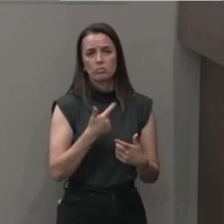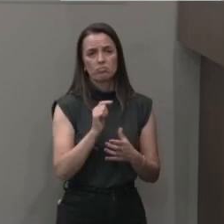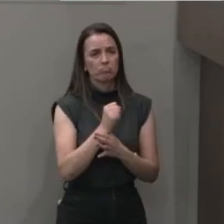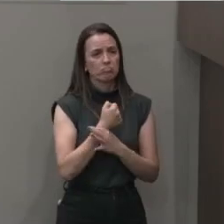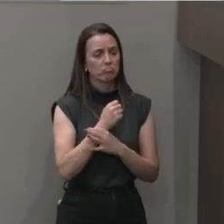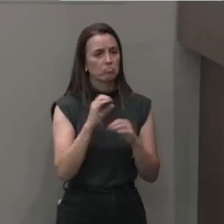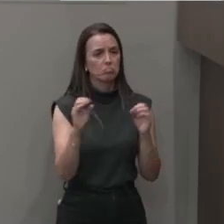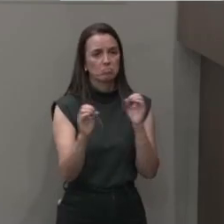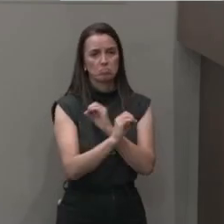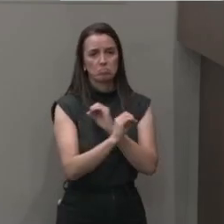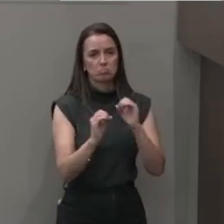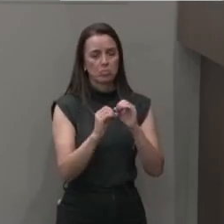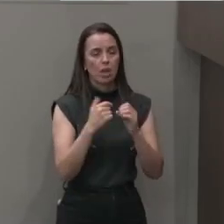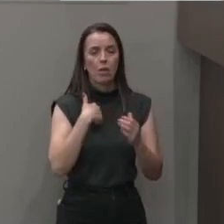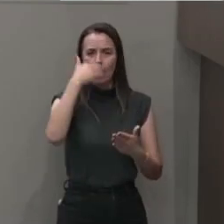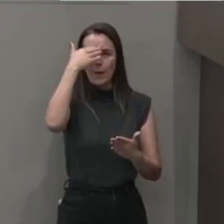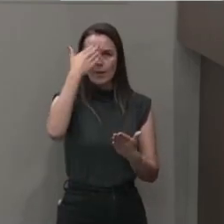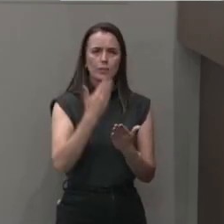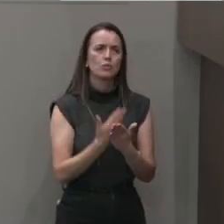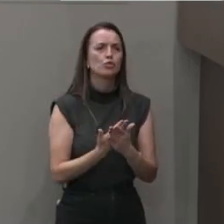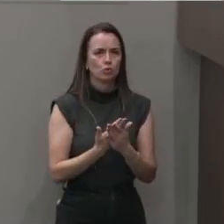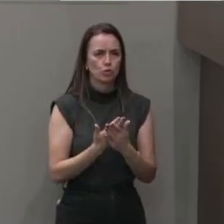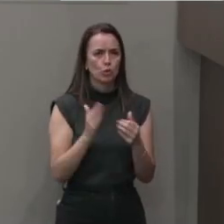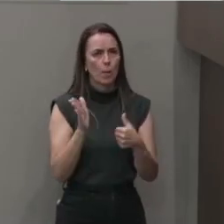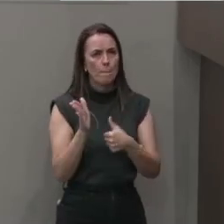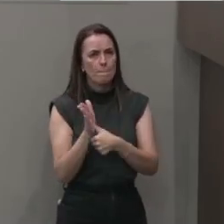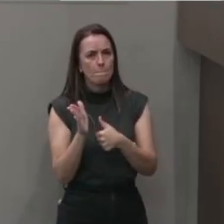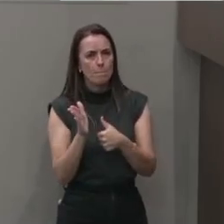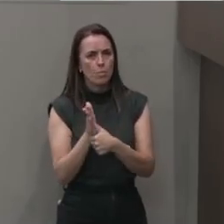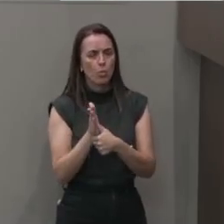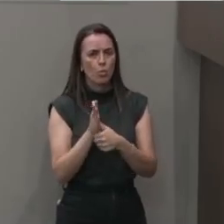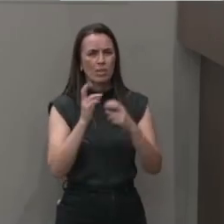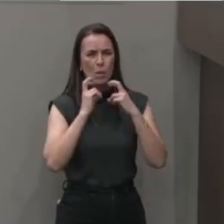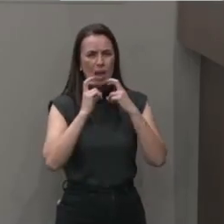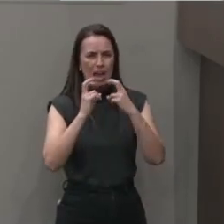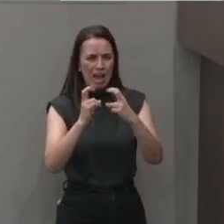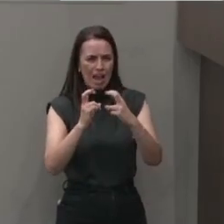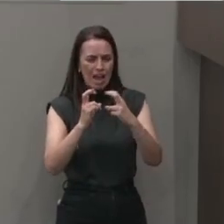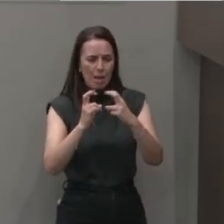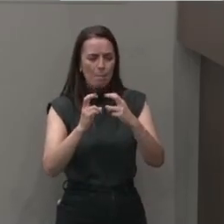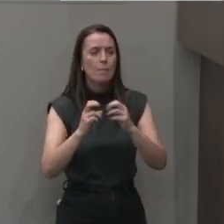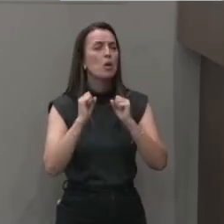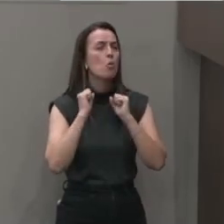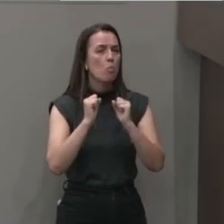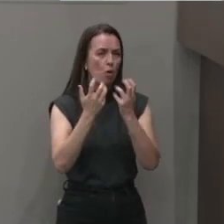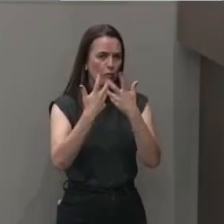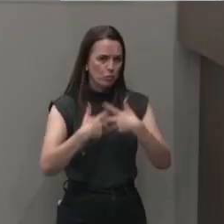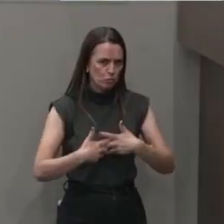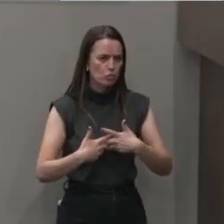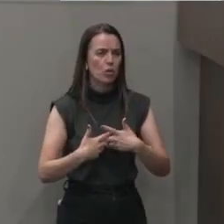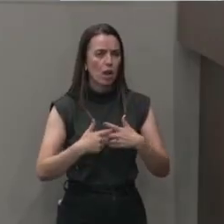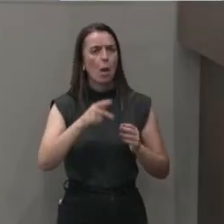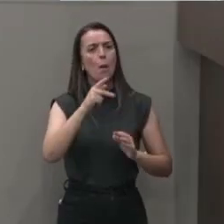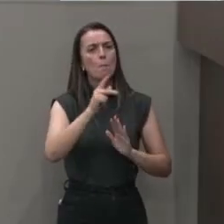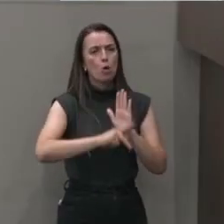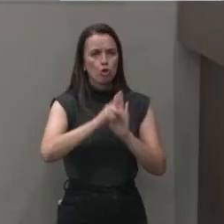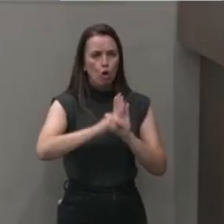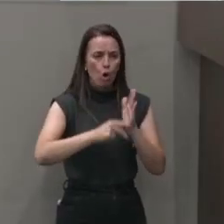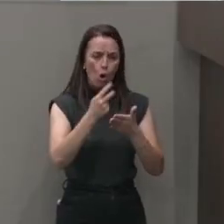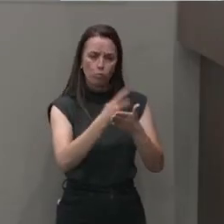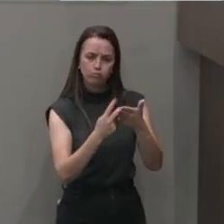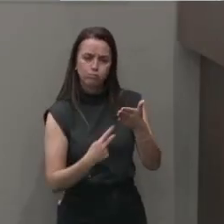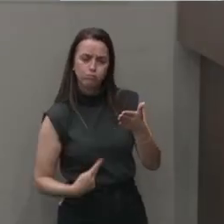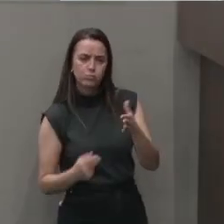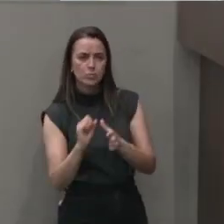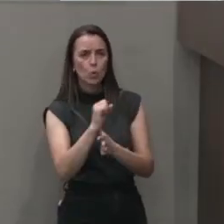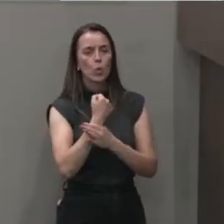muito que o botão de pânico, dentro de um protocolo de segurança, ele pode funcionar. Eu defendo a questão do controle de entrada e